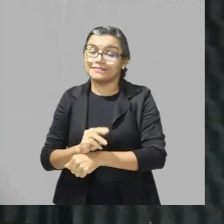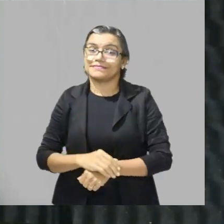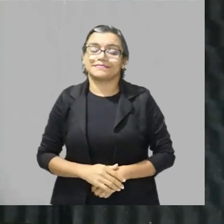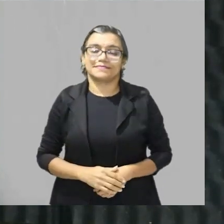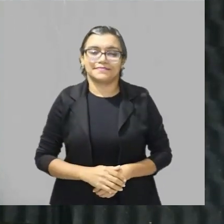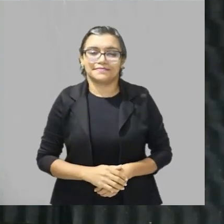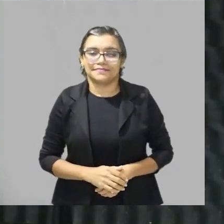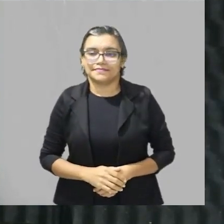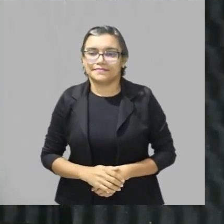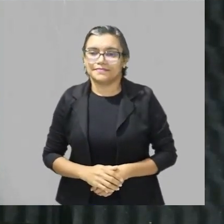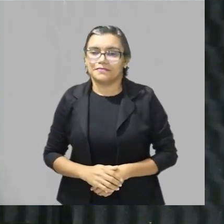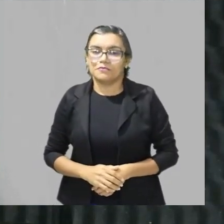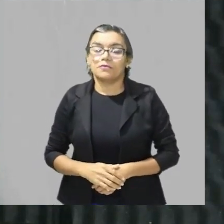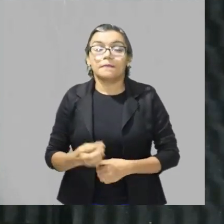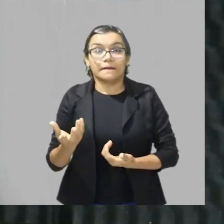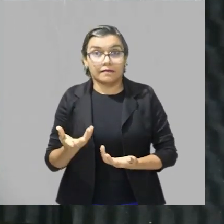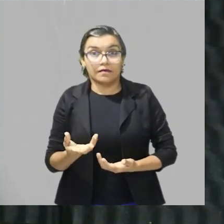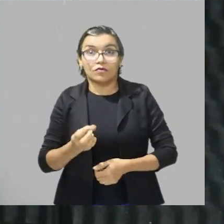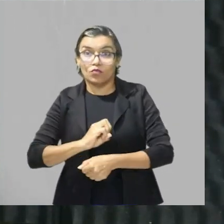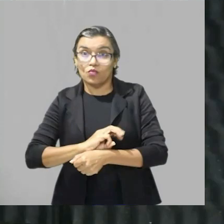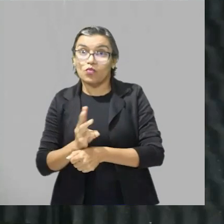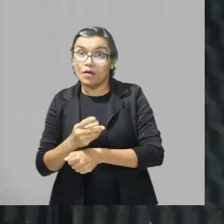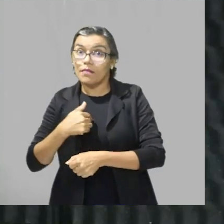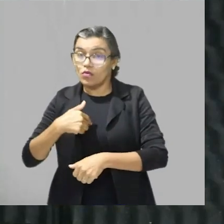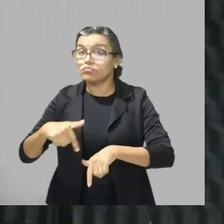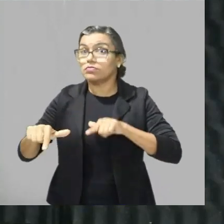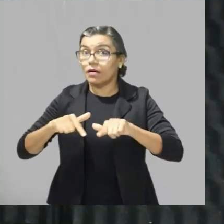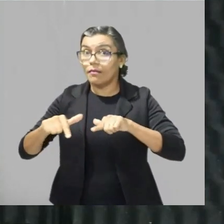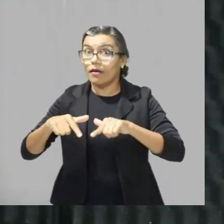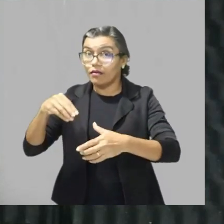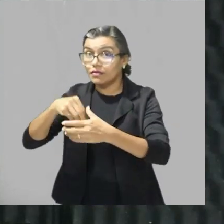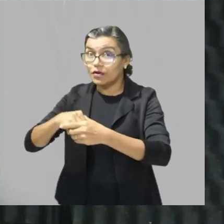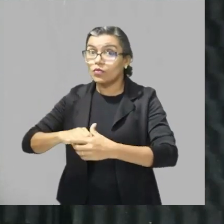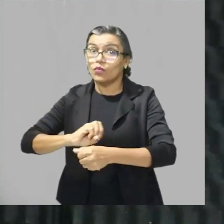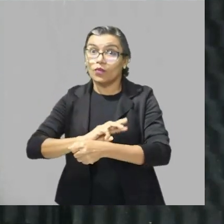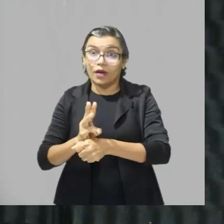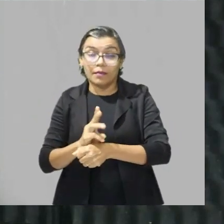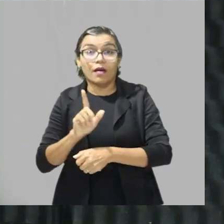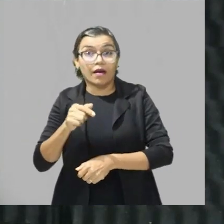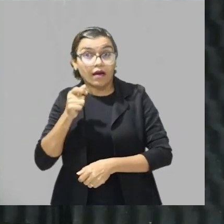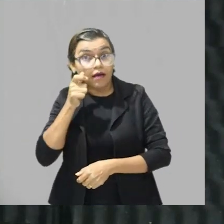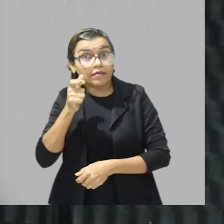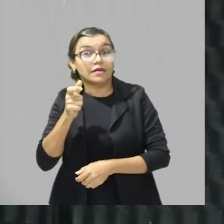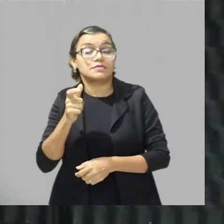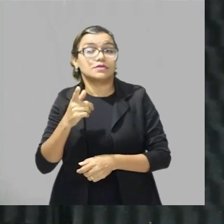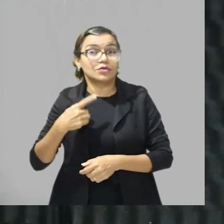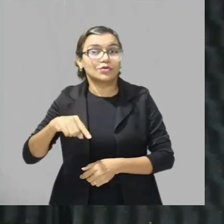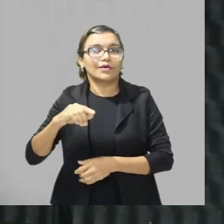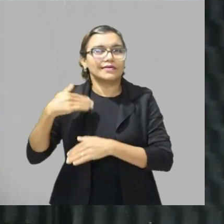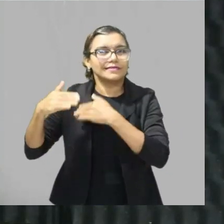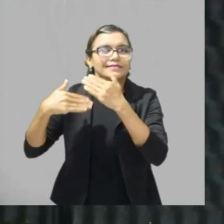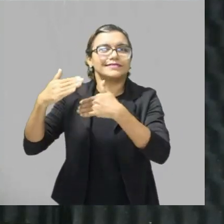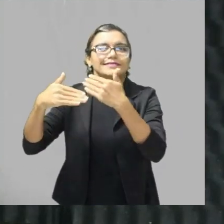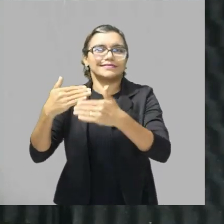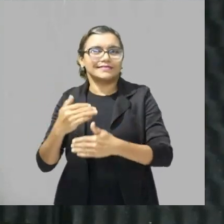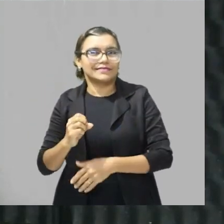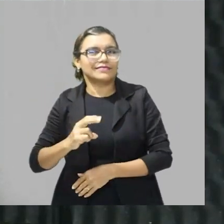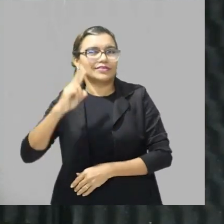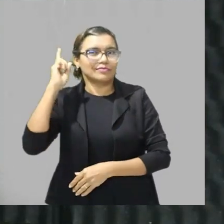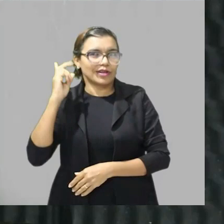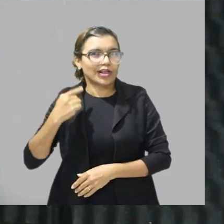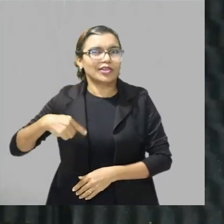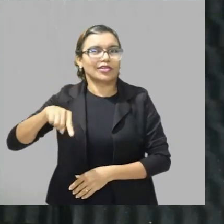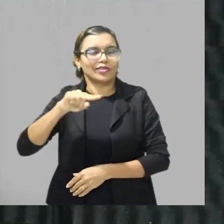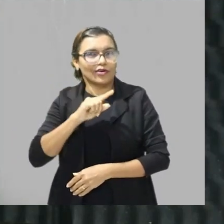poema aí eu tenho né familiaridade Econômica que eu trabalho lá também e é interessante porque nós estamos evoluindo com o nosso vestibular e vamos